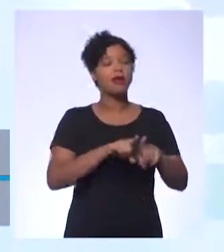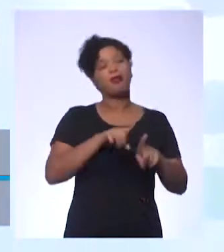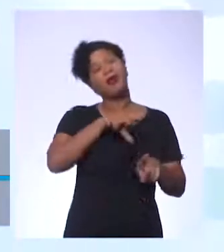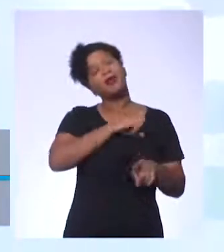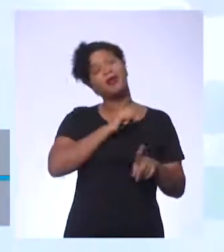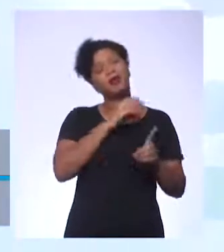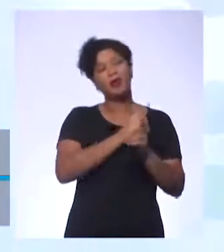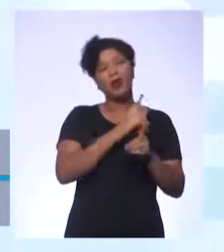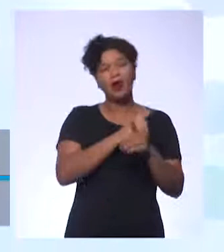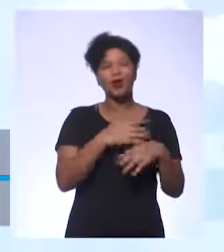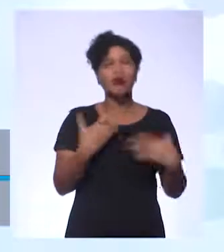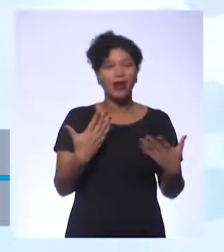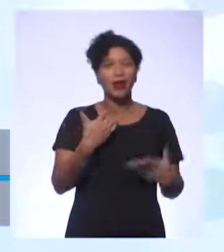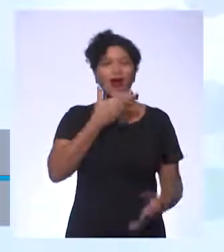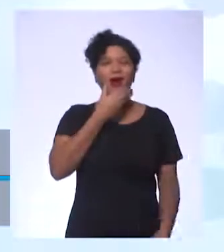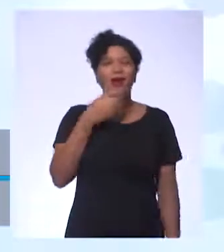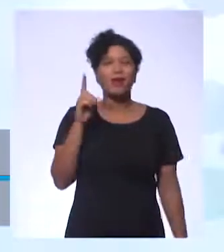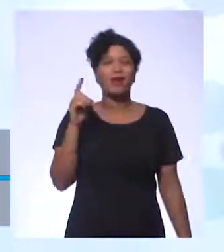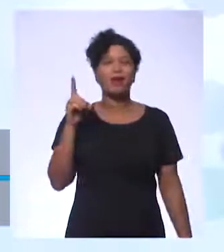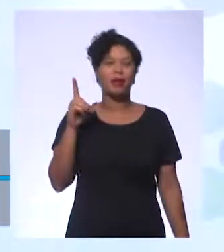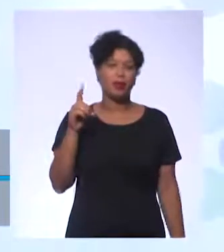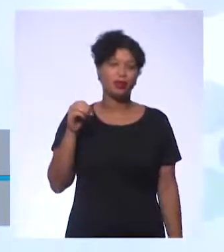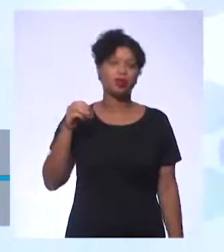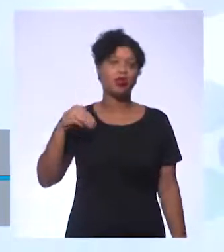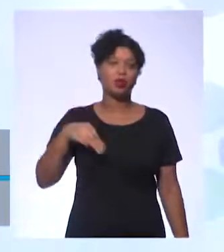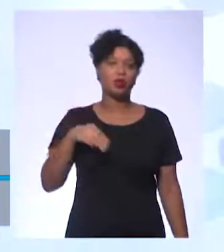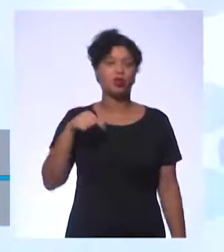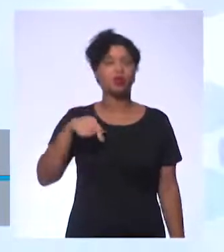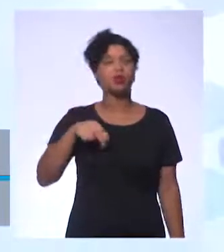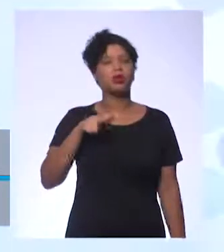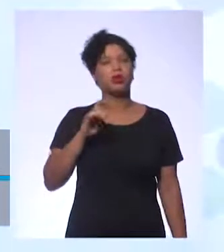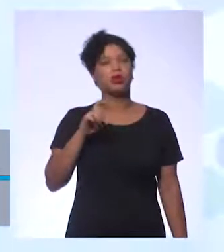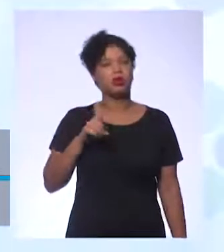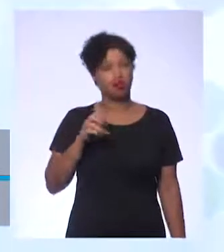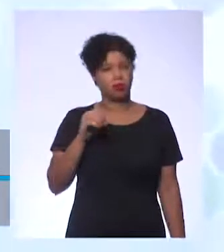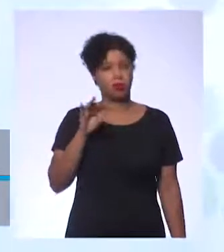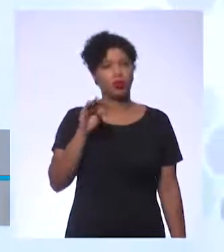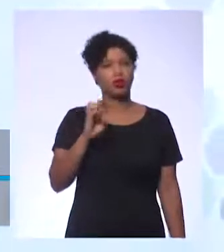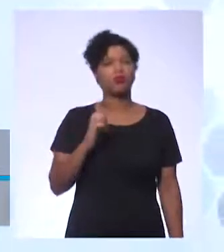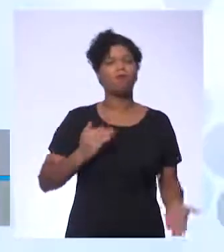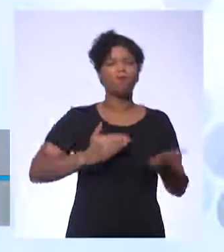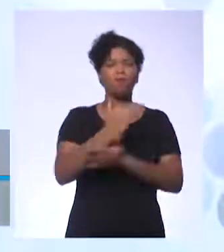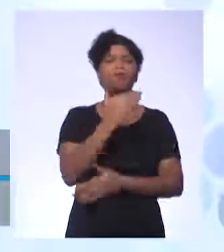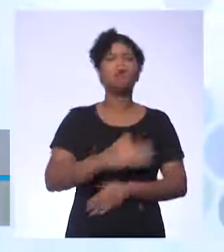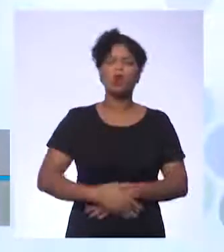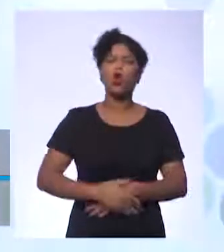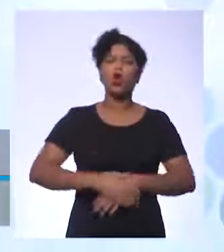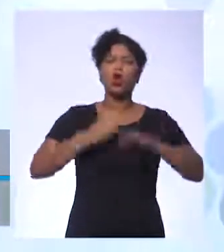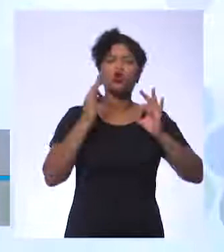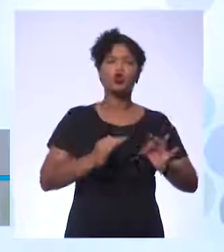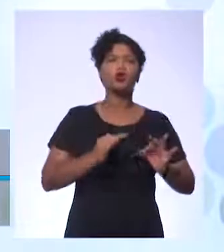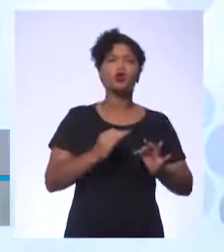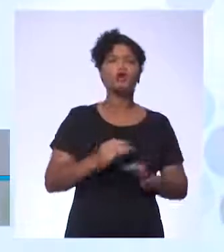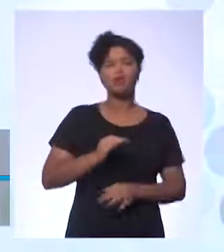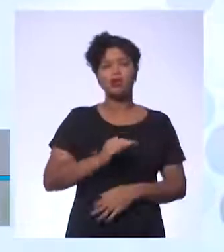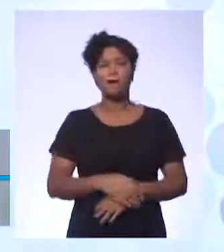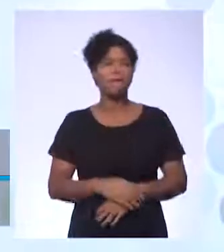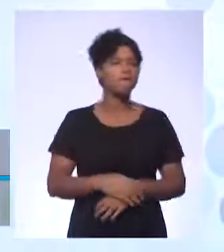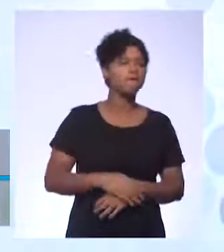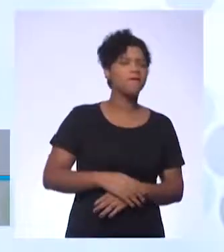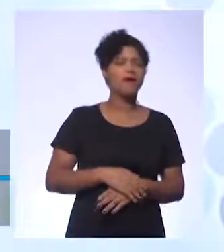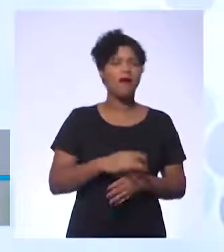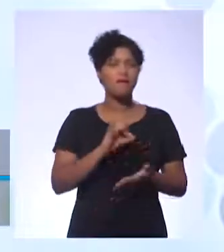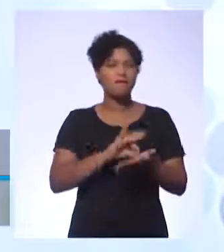nesse contexto, Dom Quixote sai da sua cidade para fazer justiça ao mundo e também encontrar uma donzela perdida, que